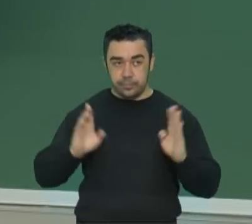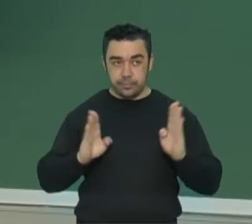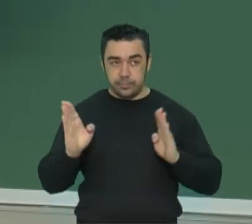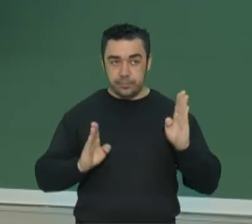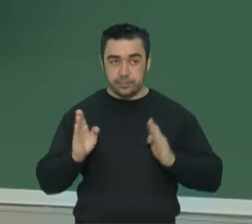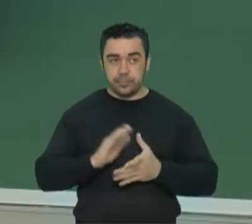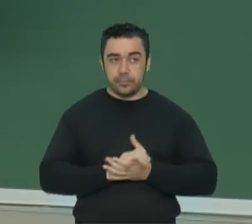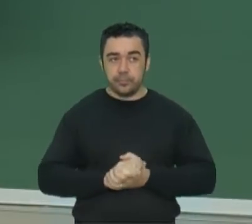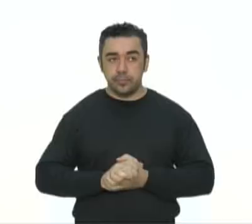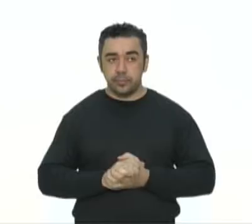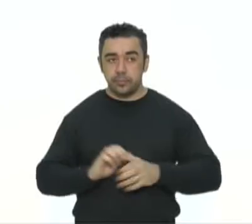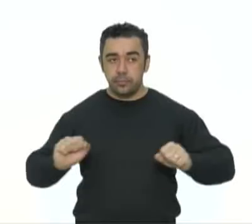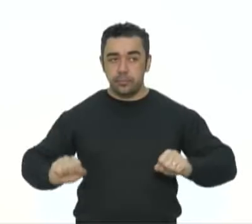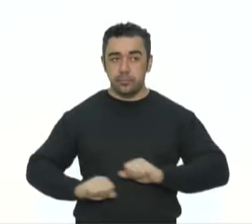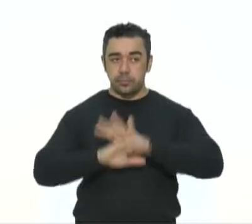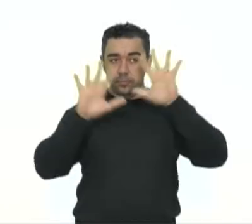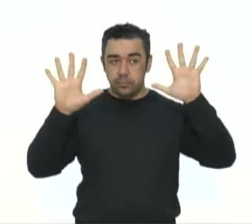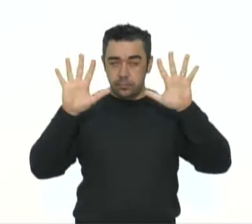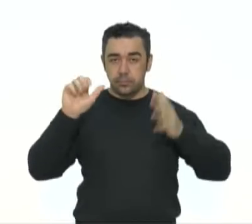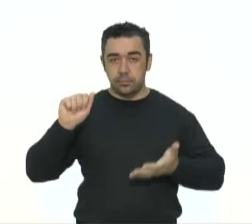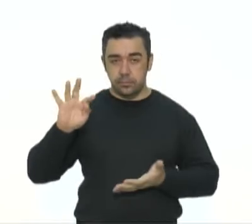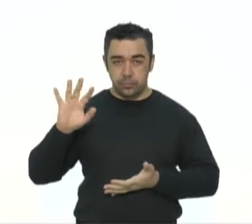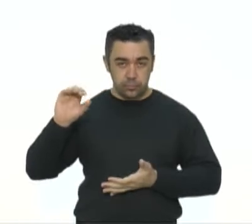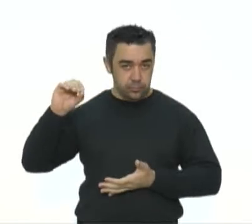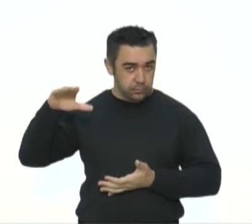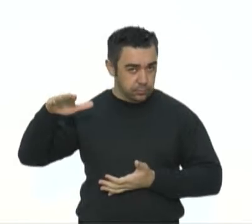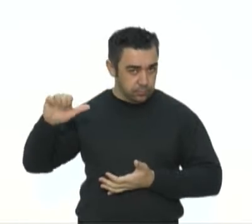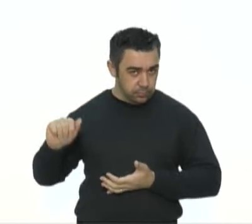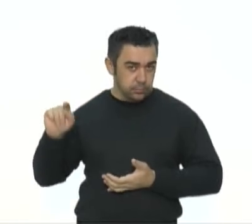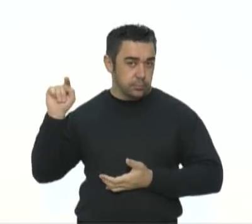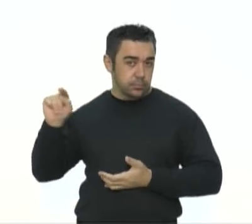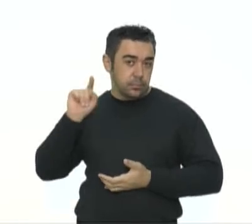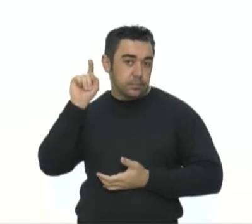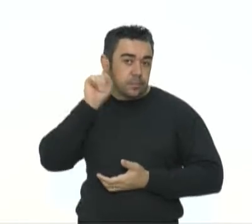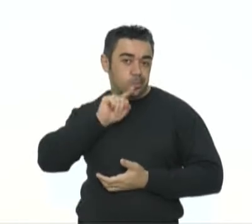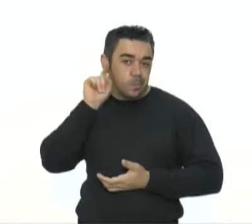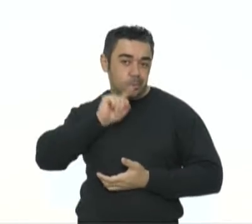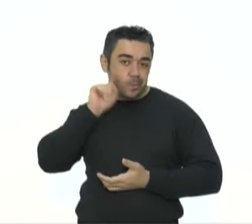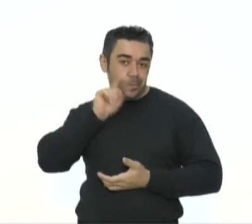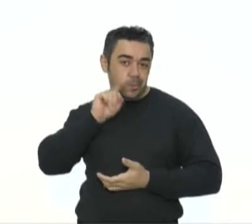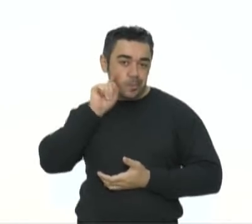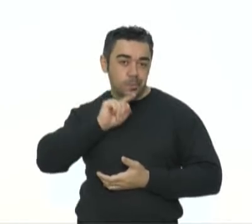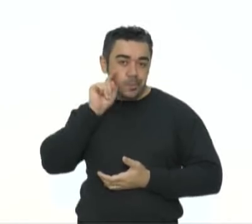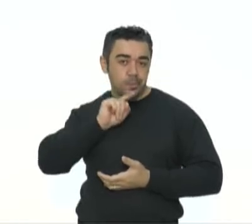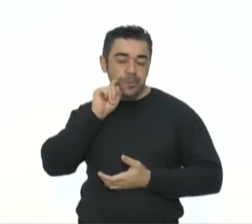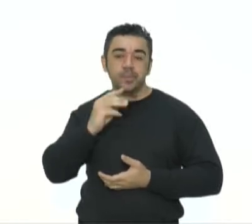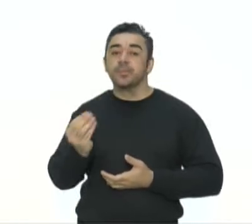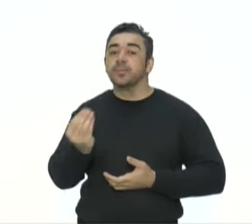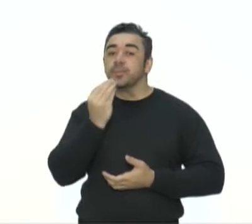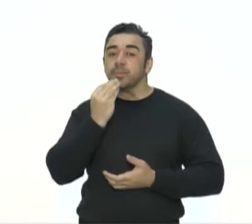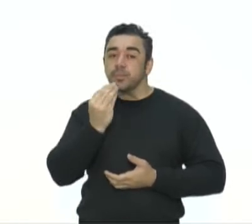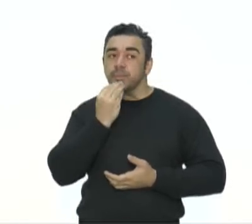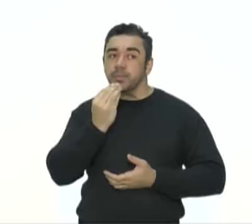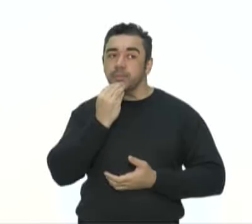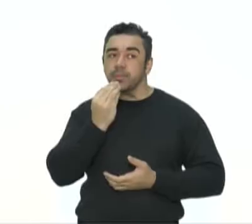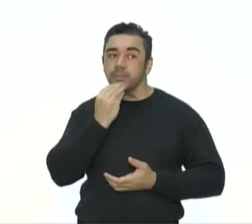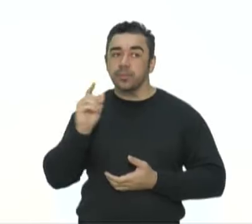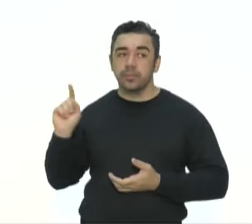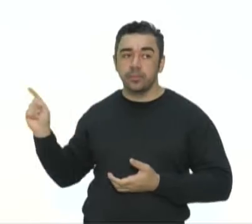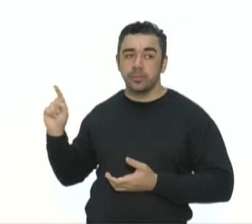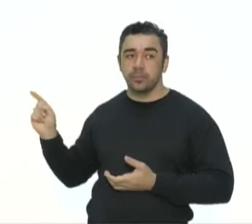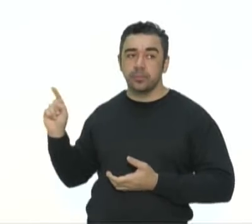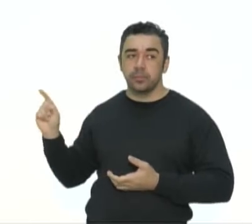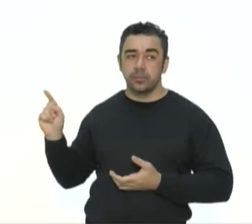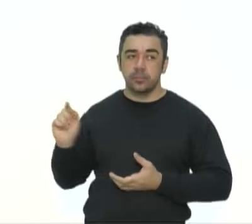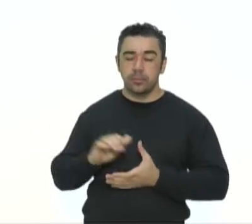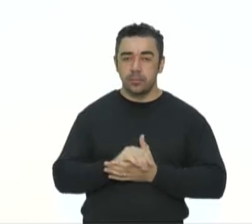período. É a explosão de uma bomba atômica feita pelos Estados Unidos num teste que foi realizado no